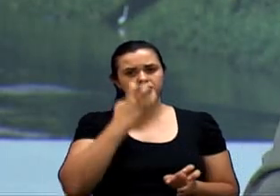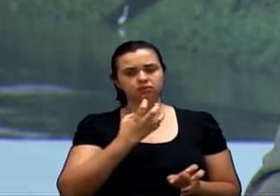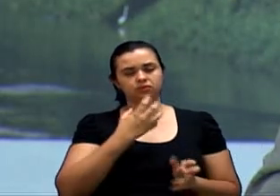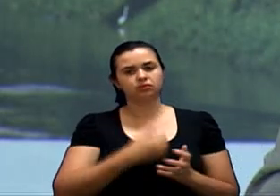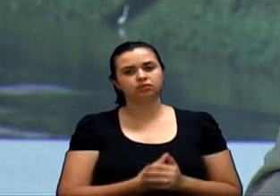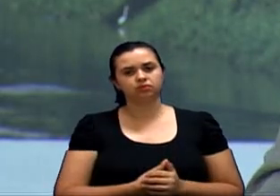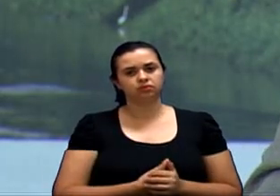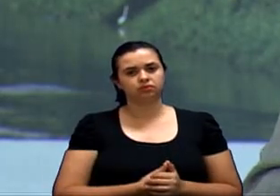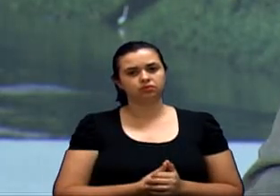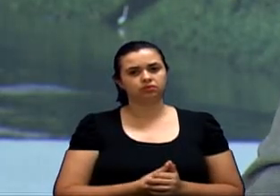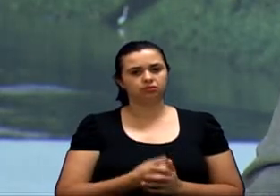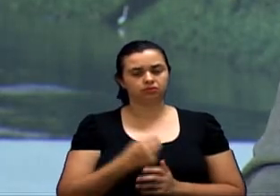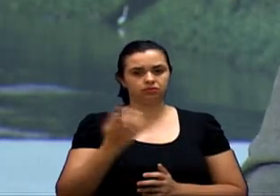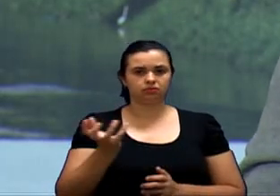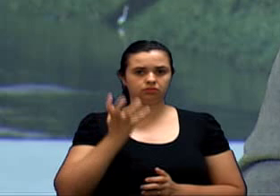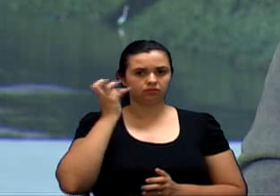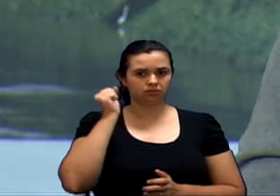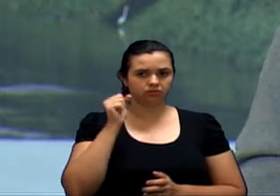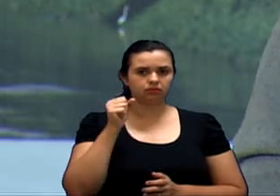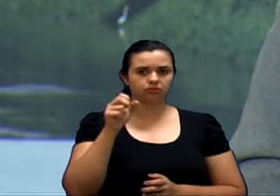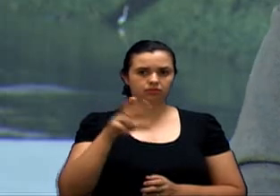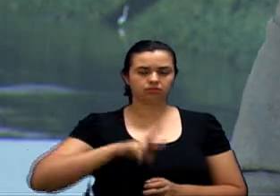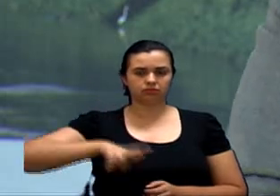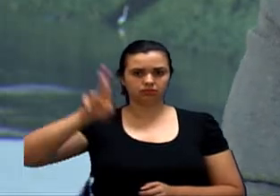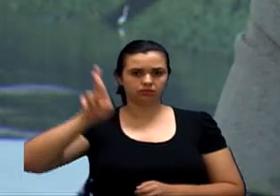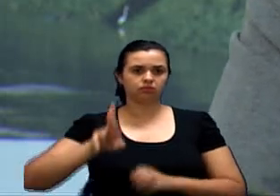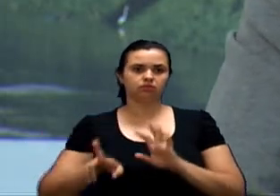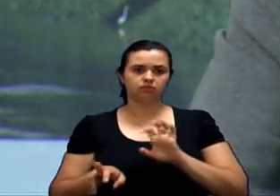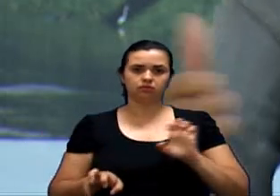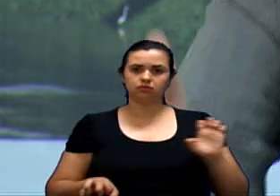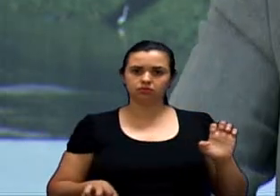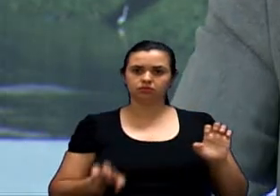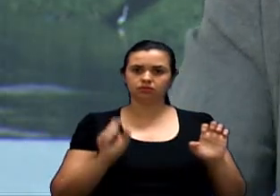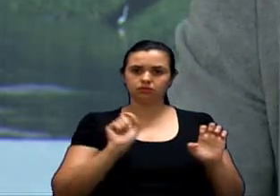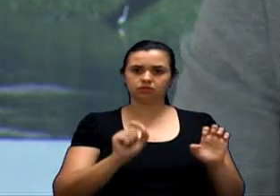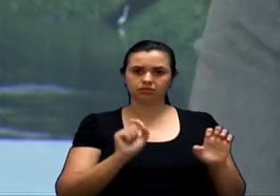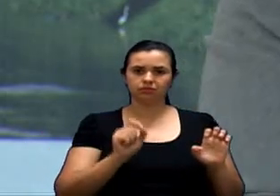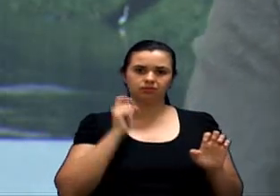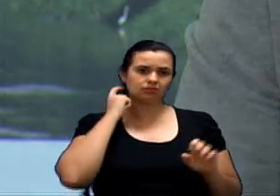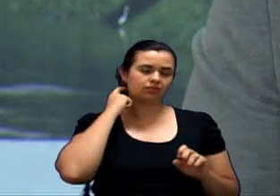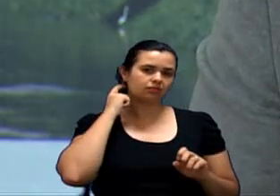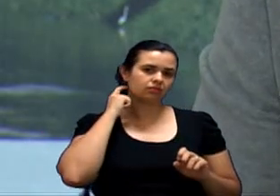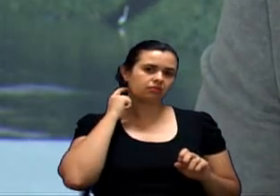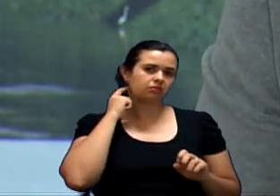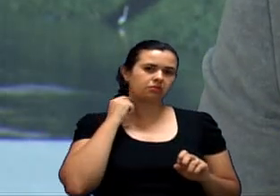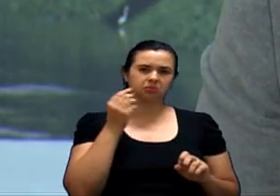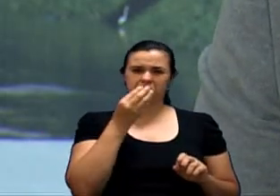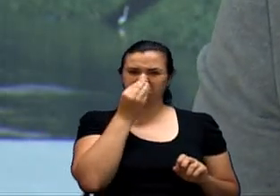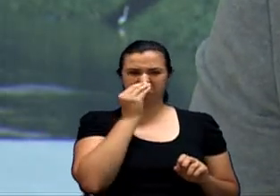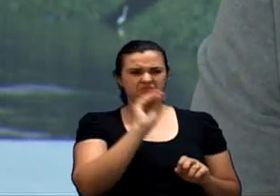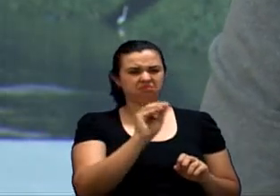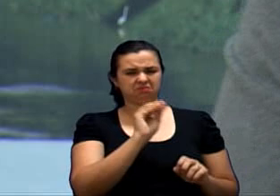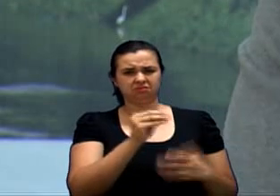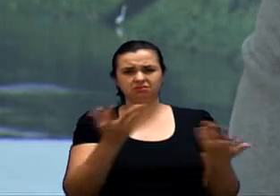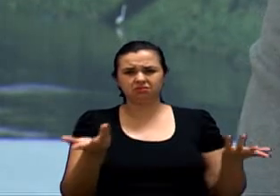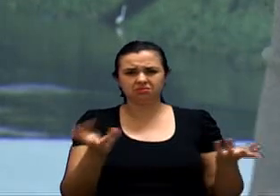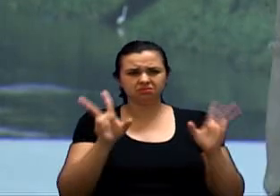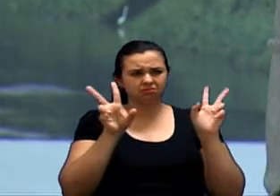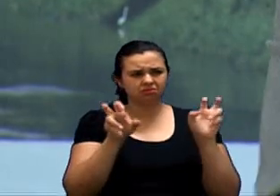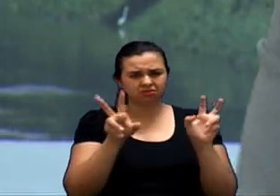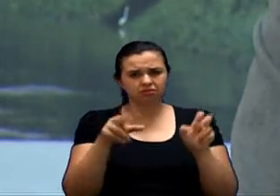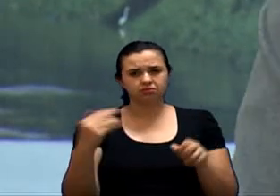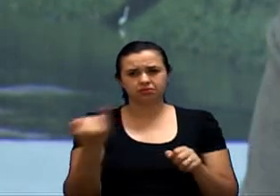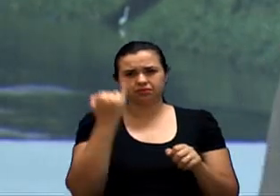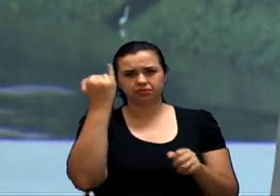vereadora representa, ela ainda traz esse negócio de deboche num assunto tão sério, né? Um assunto tão